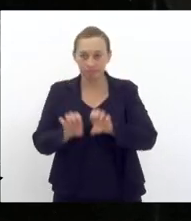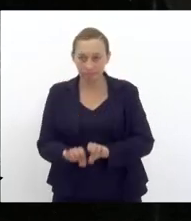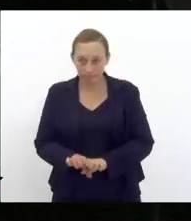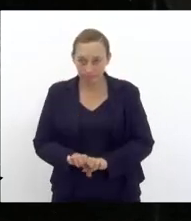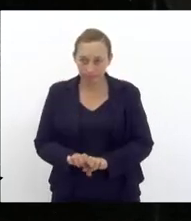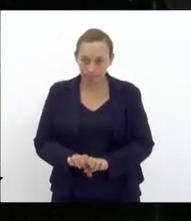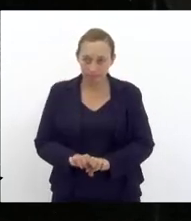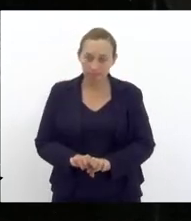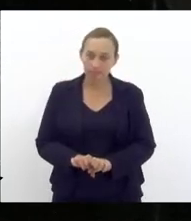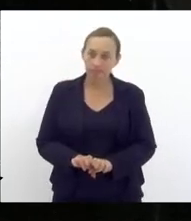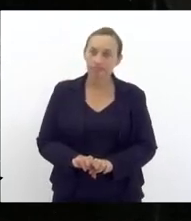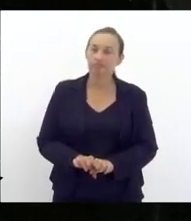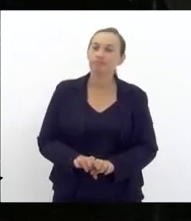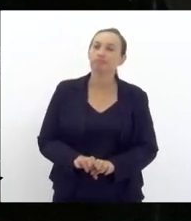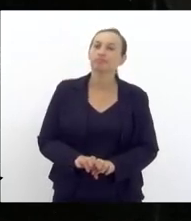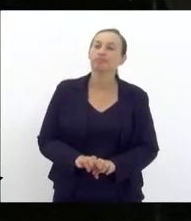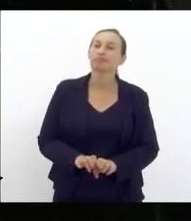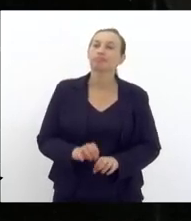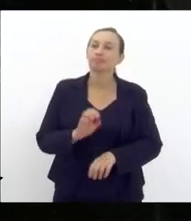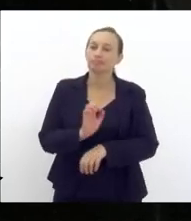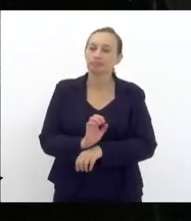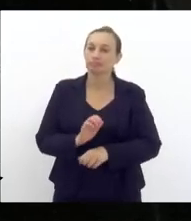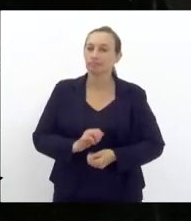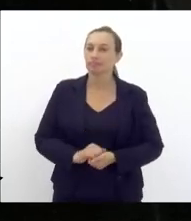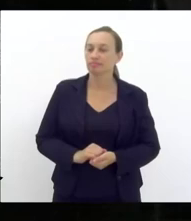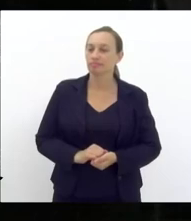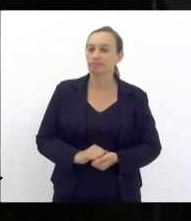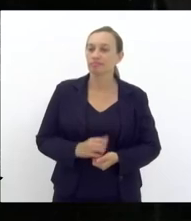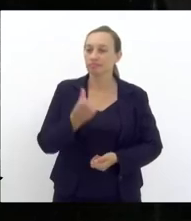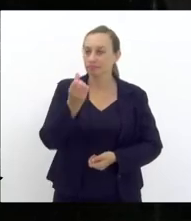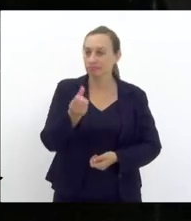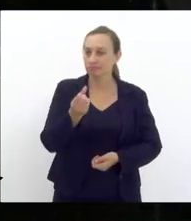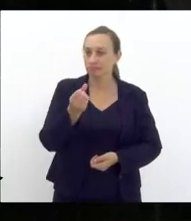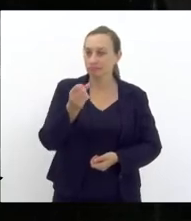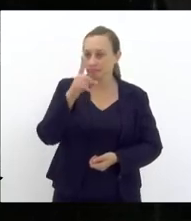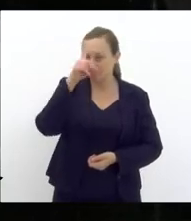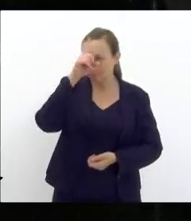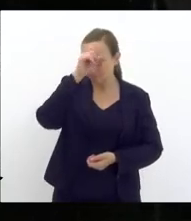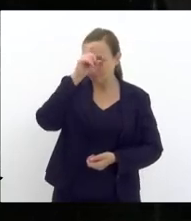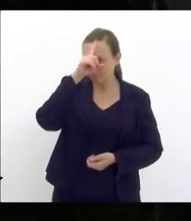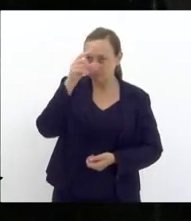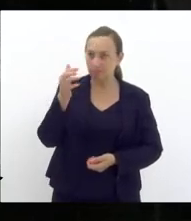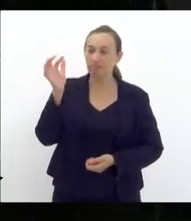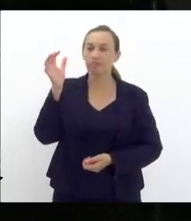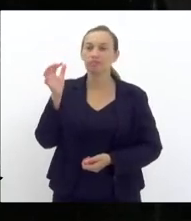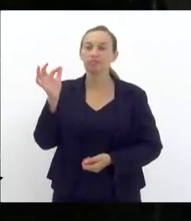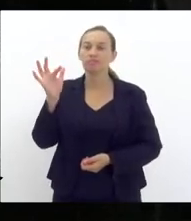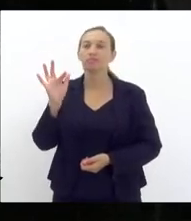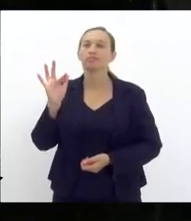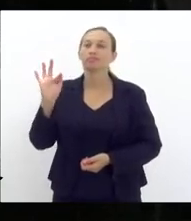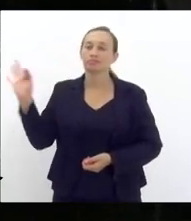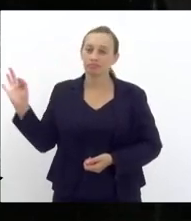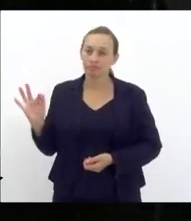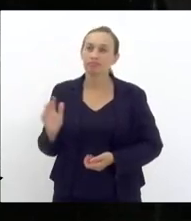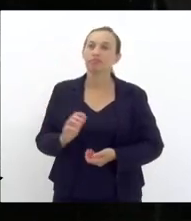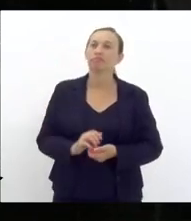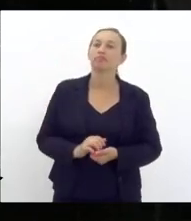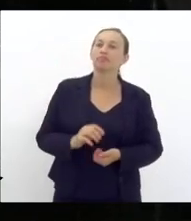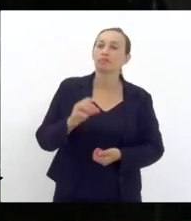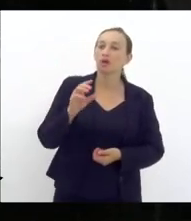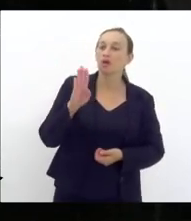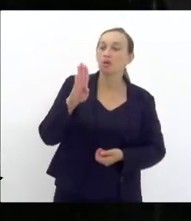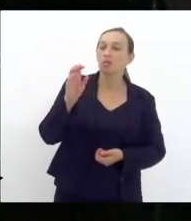de seis hospitais federais aqui do Estado um hospital federal do Andaraí Hospital Federal de Bonsucesso Hospital Federal